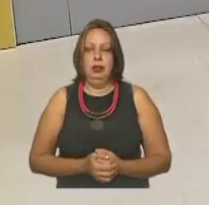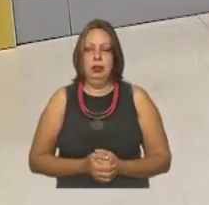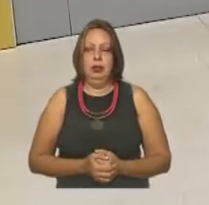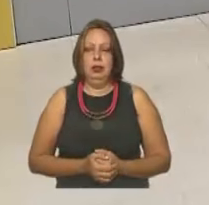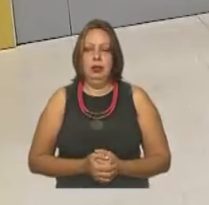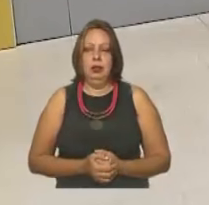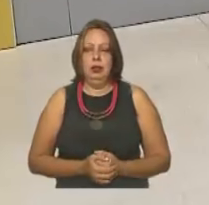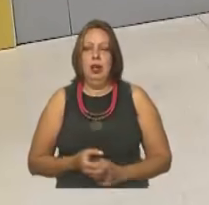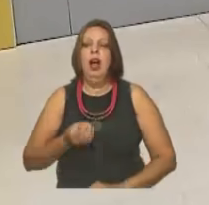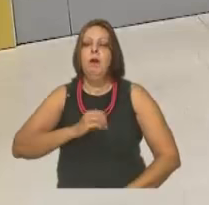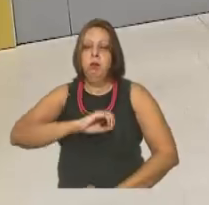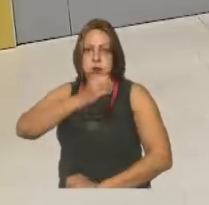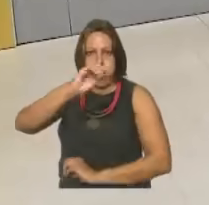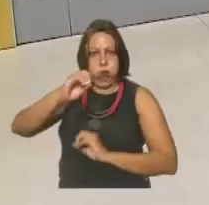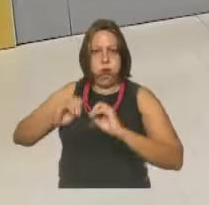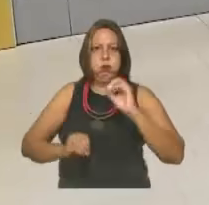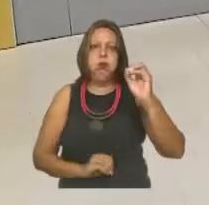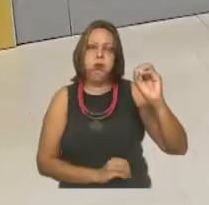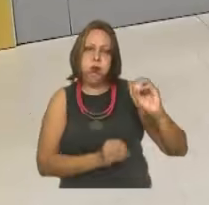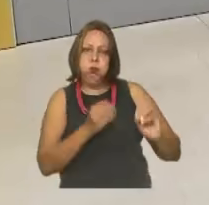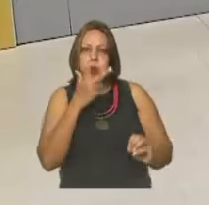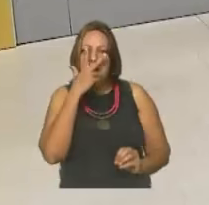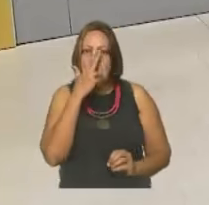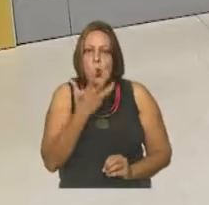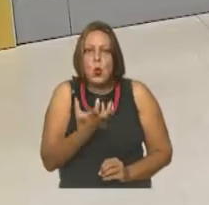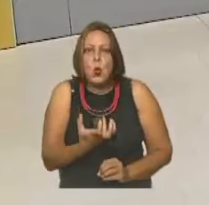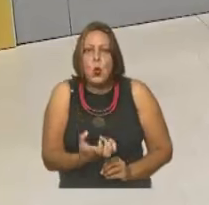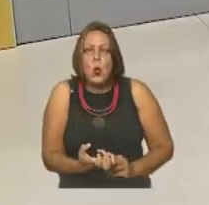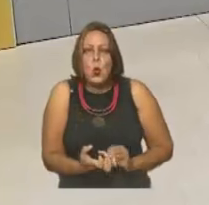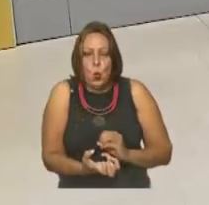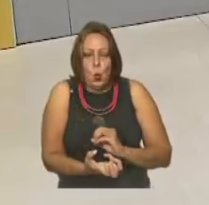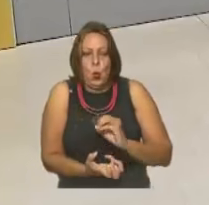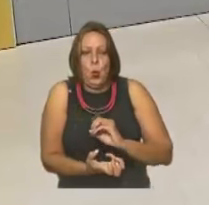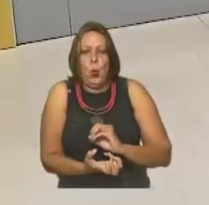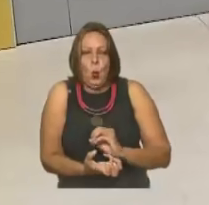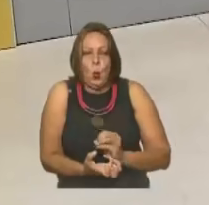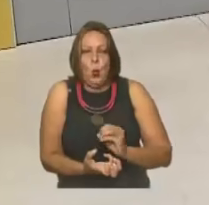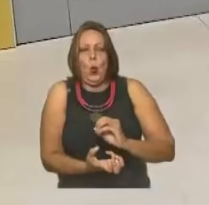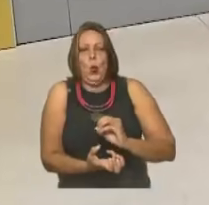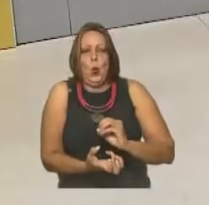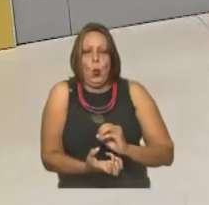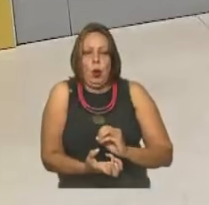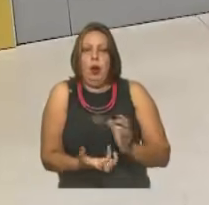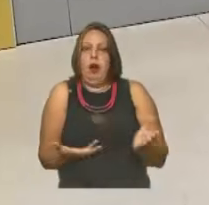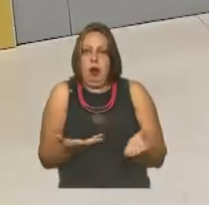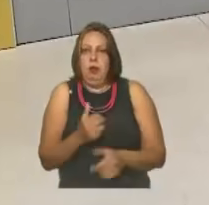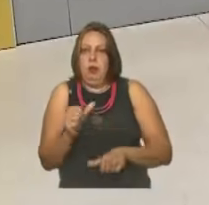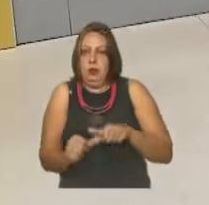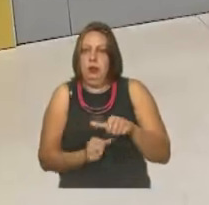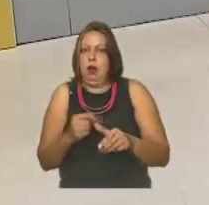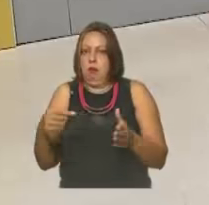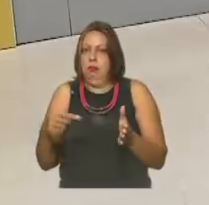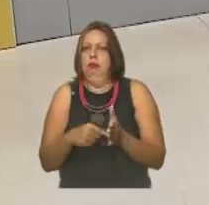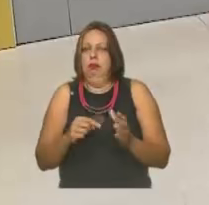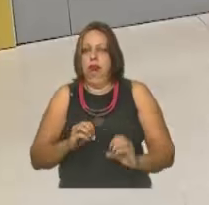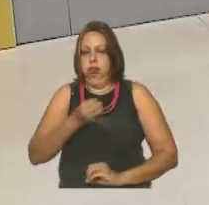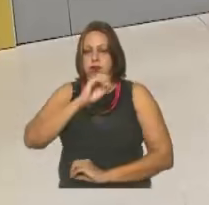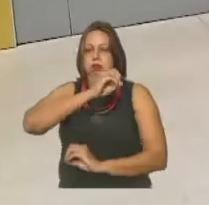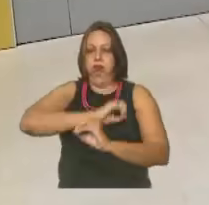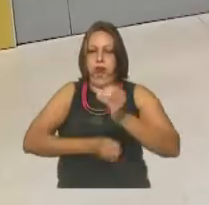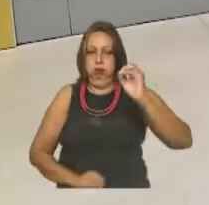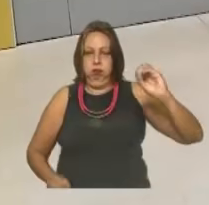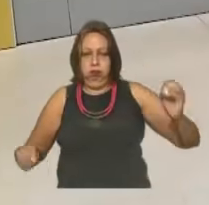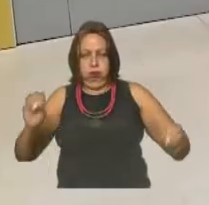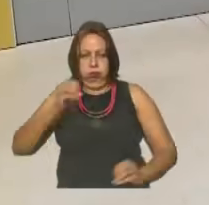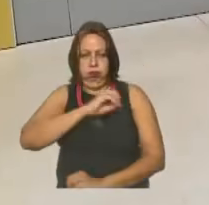pipocar. Tem hora que prende a saída de ar, agora foi. Muito bem. Vamos seguir então para o nosso quarto prêmio de hoje.